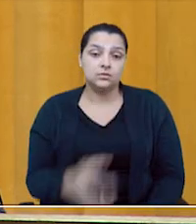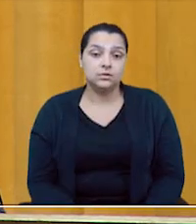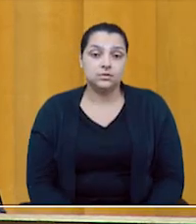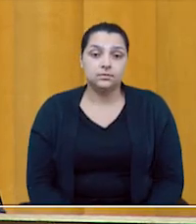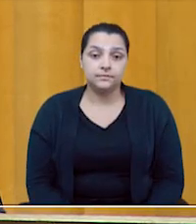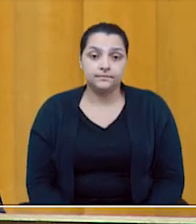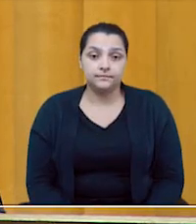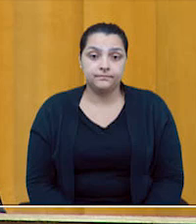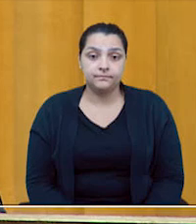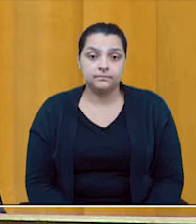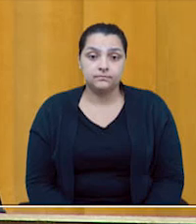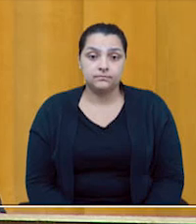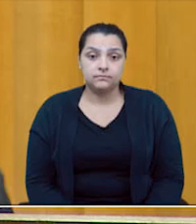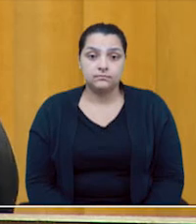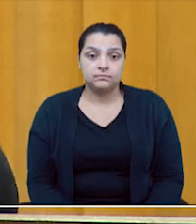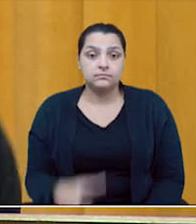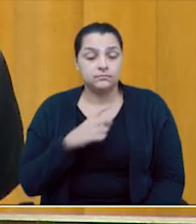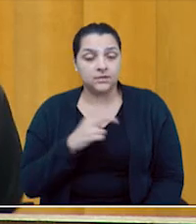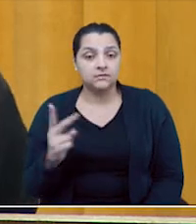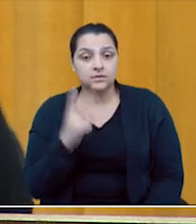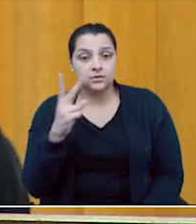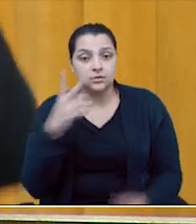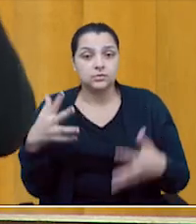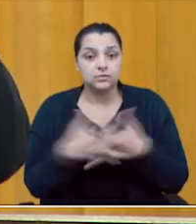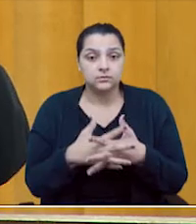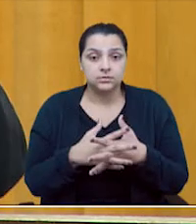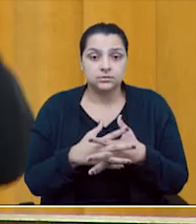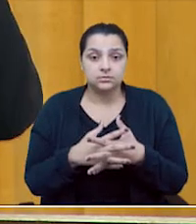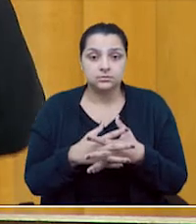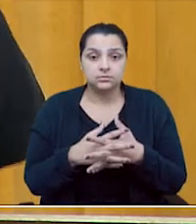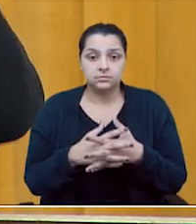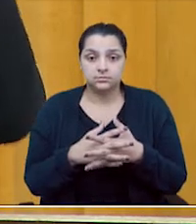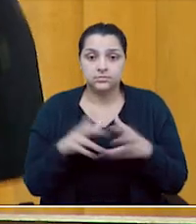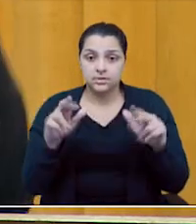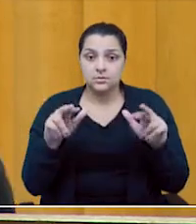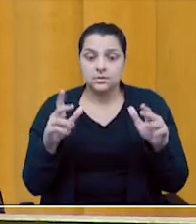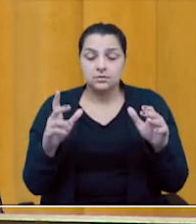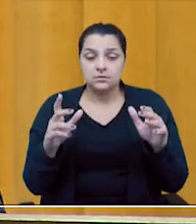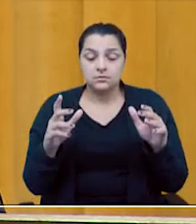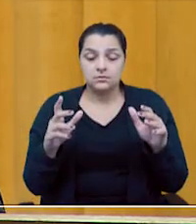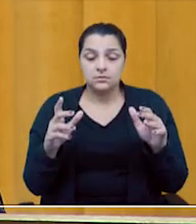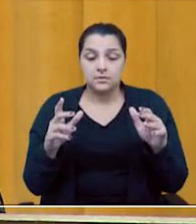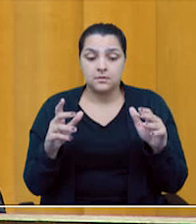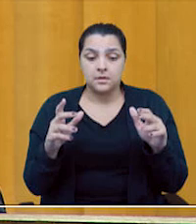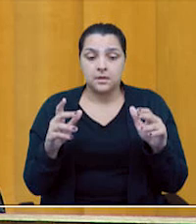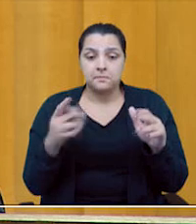temos conflitos e valores, enfim, isso tudo vai somando. Vejo que essas peças elas vão colando e completando um